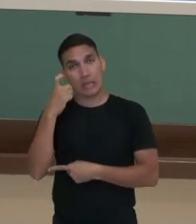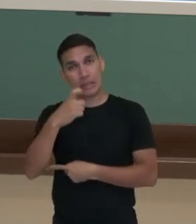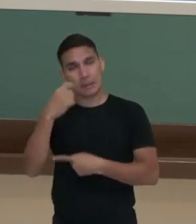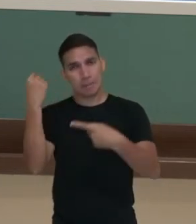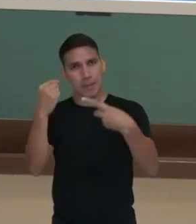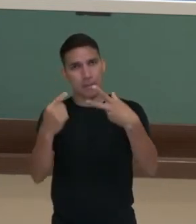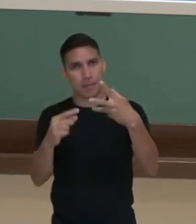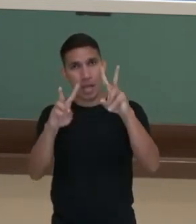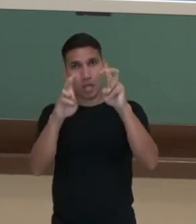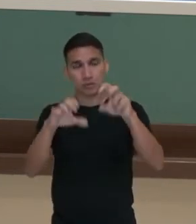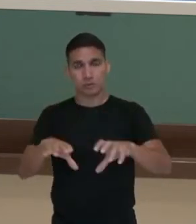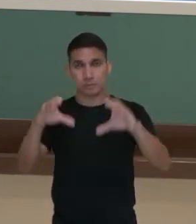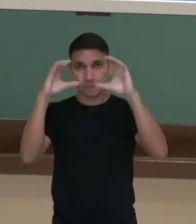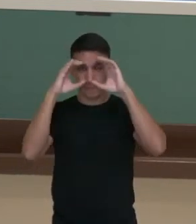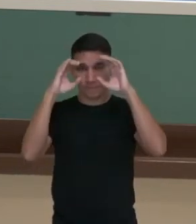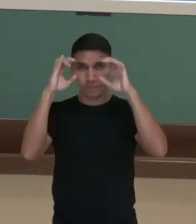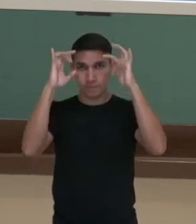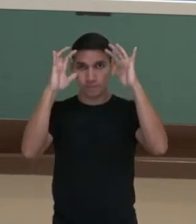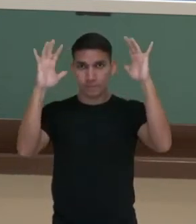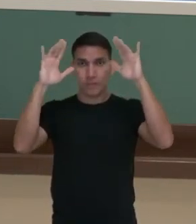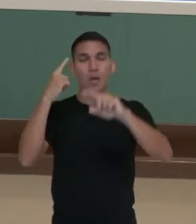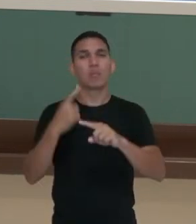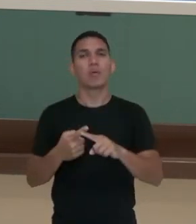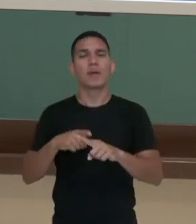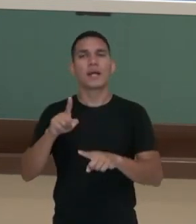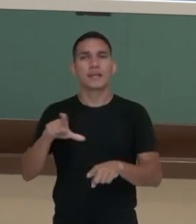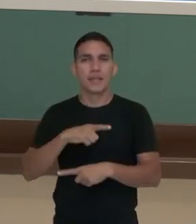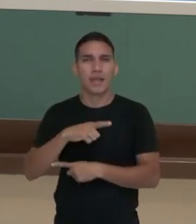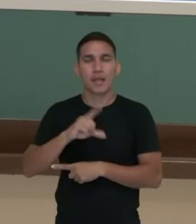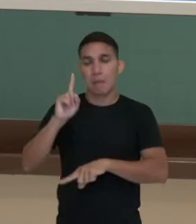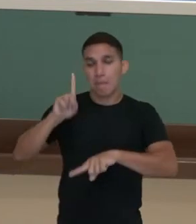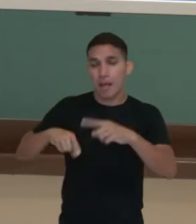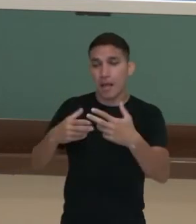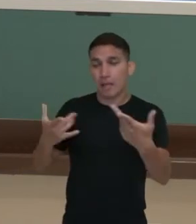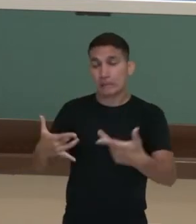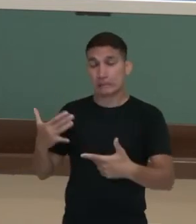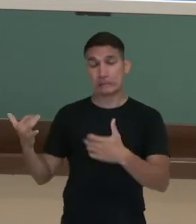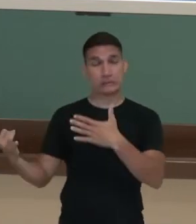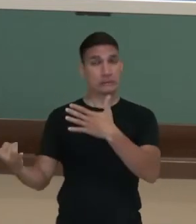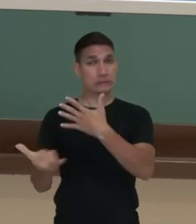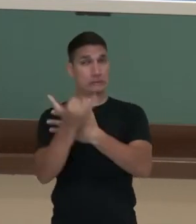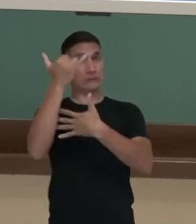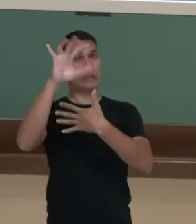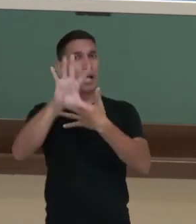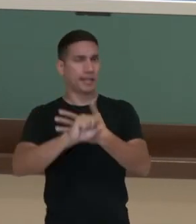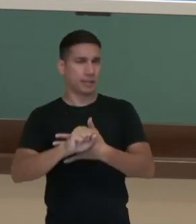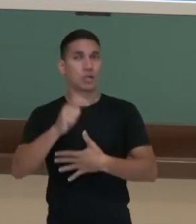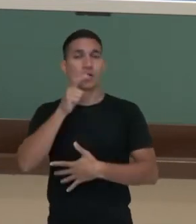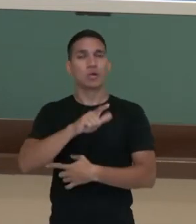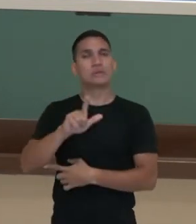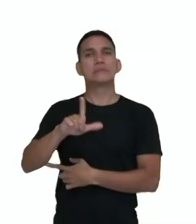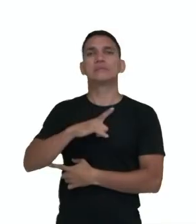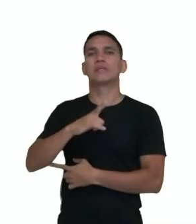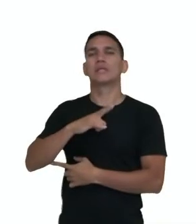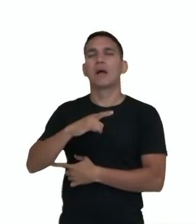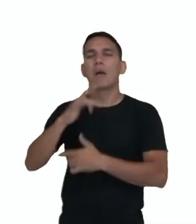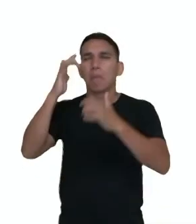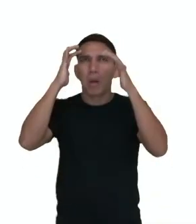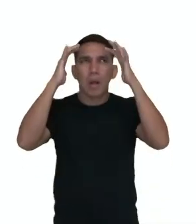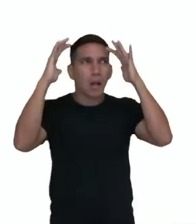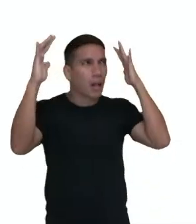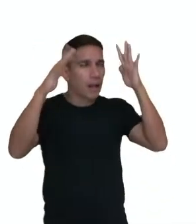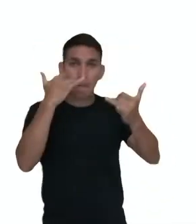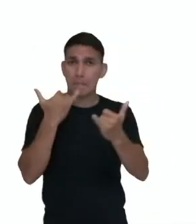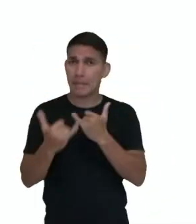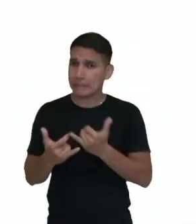realidade virtual. Por serem equipamentos que enganam os nossos sentidos, simulando um ambiente alternativo